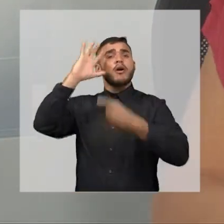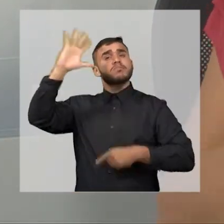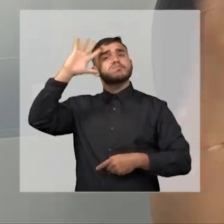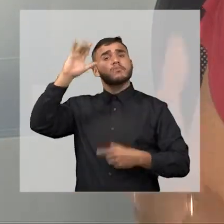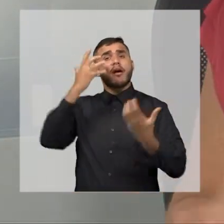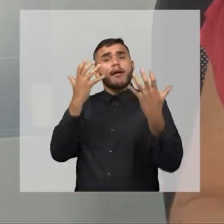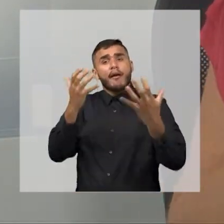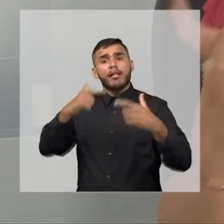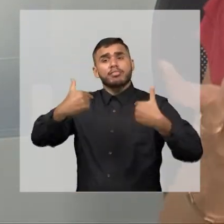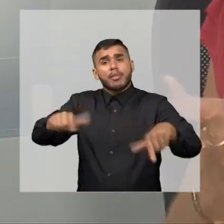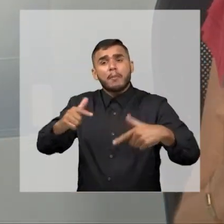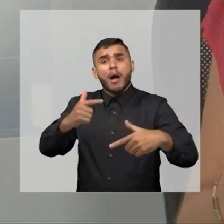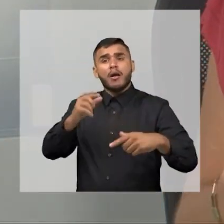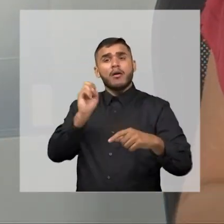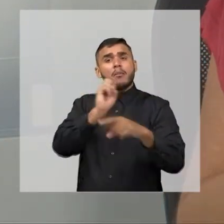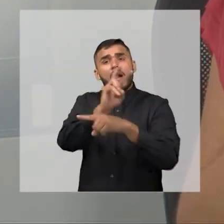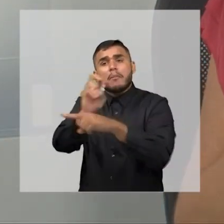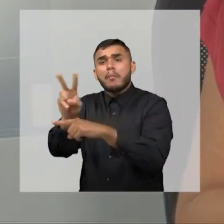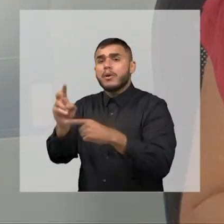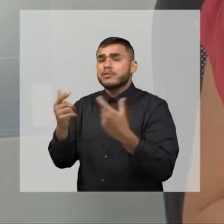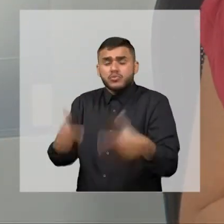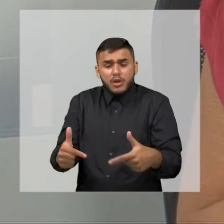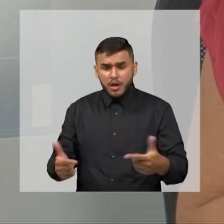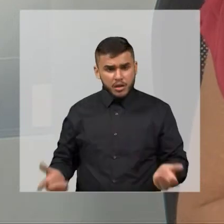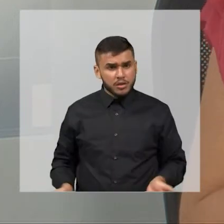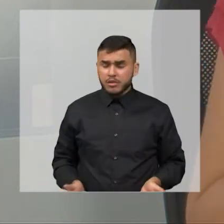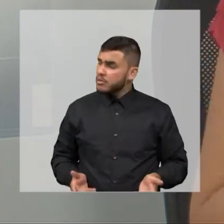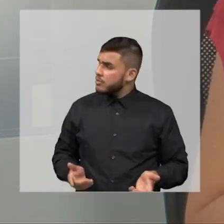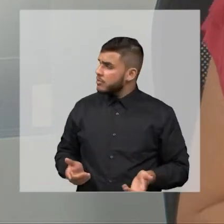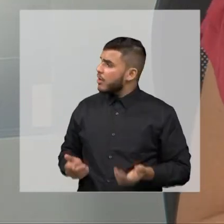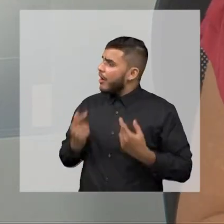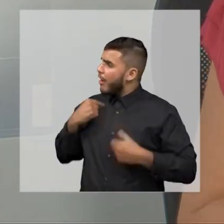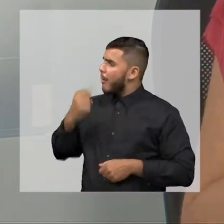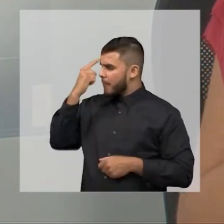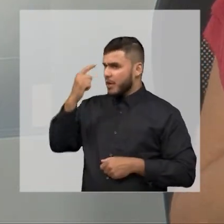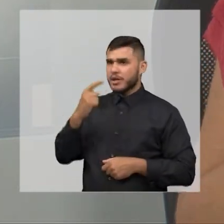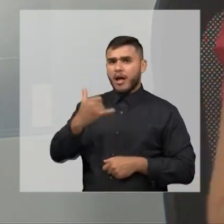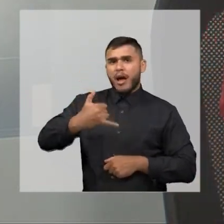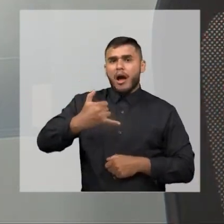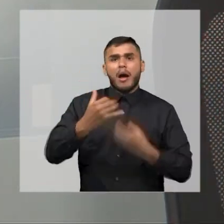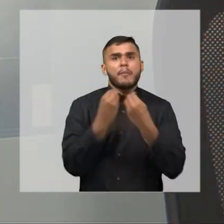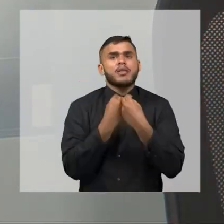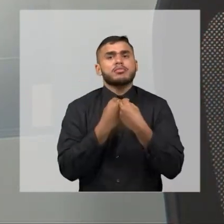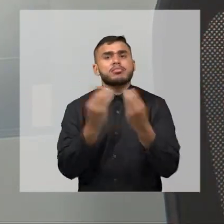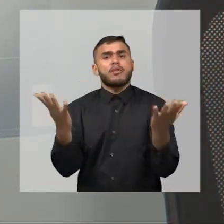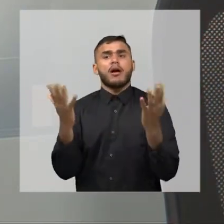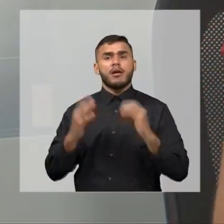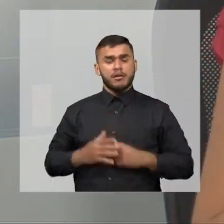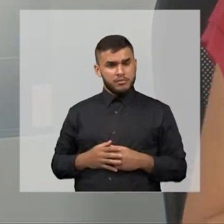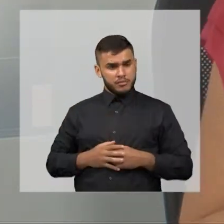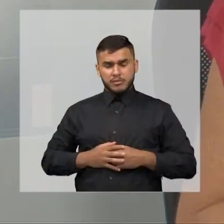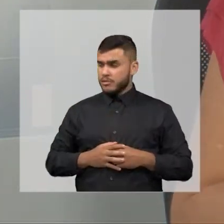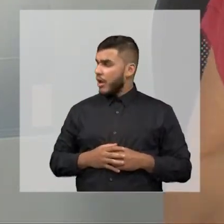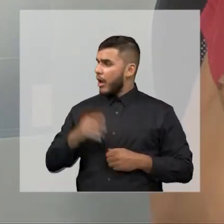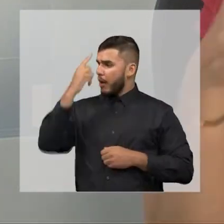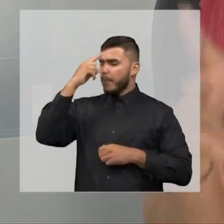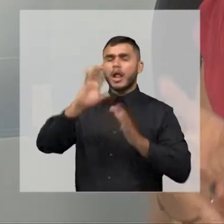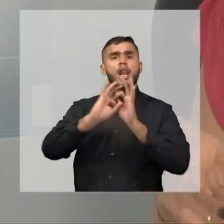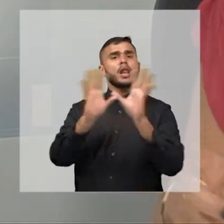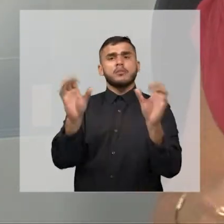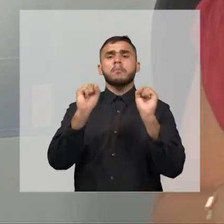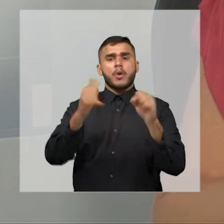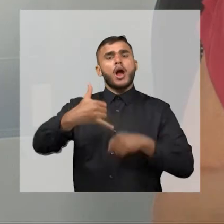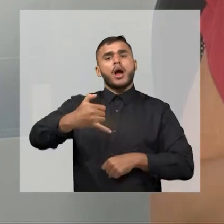perspectivas de emprego. Então, assim, a questão da violência não é só armar a população, o cidadão de bem, não